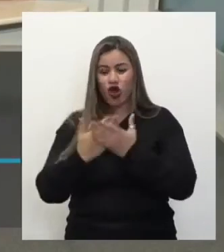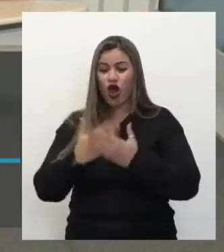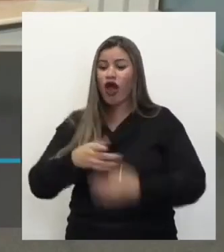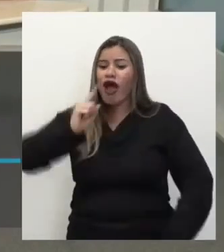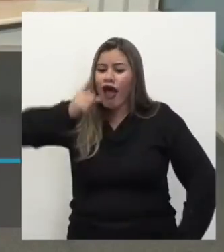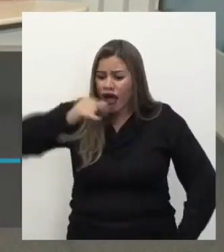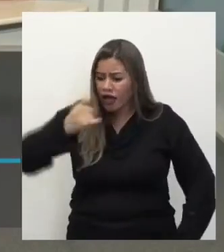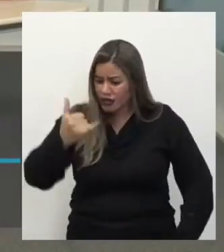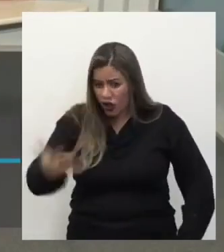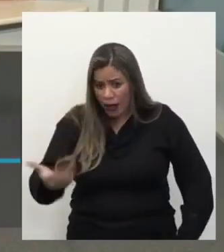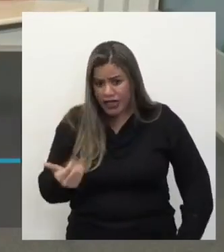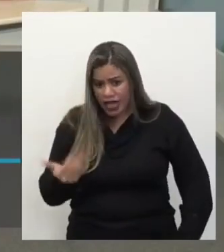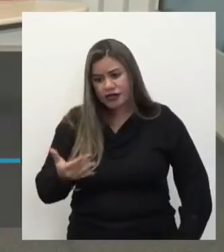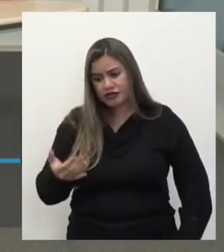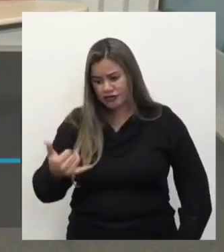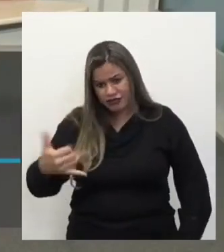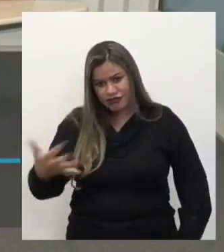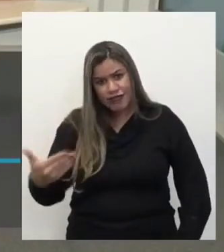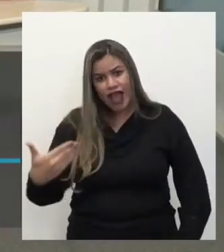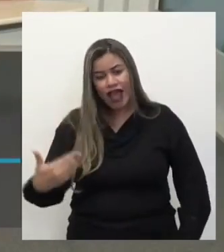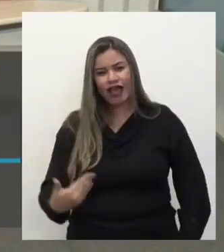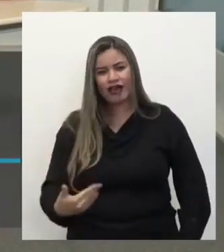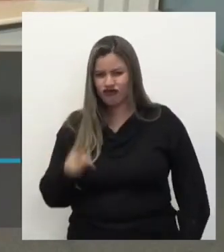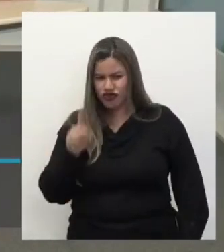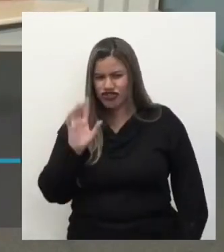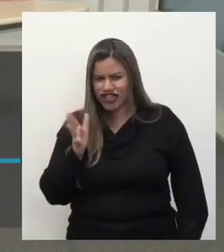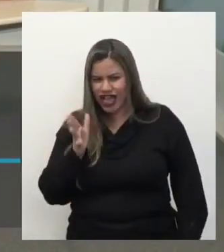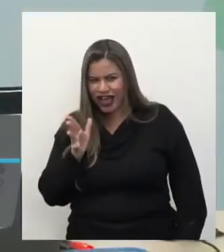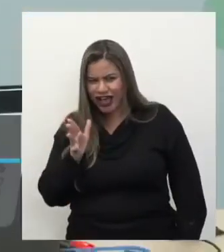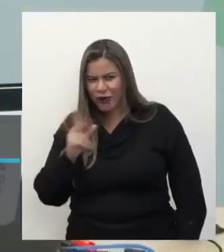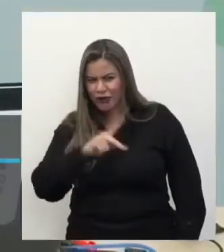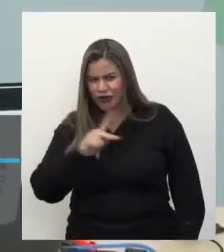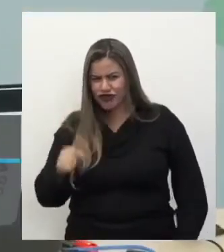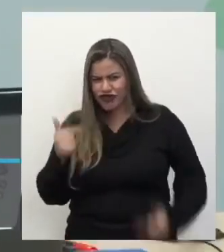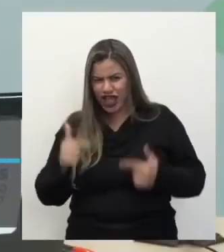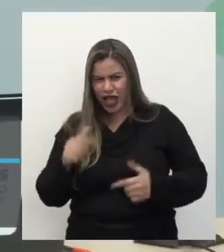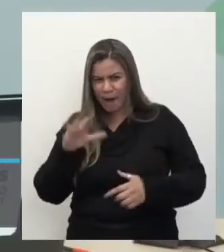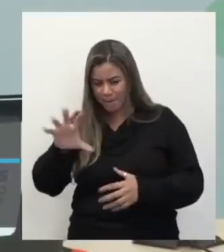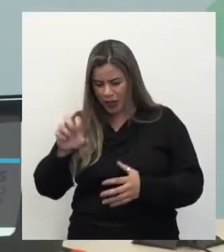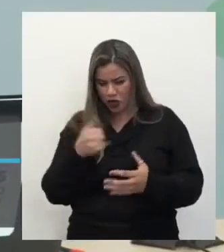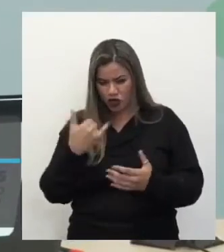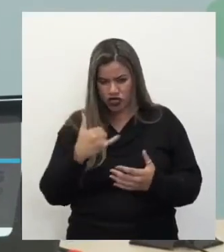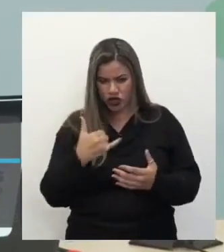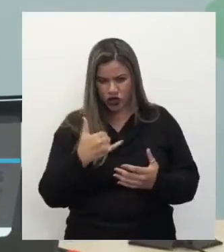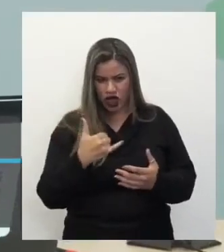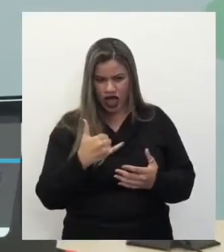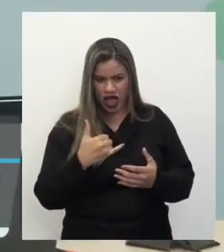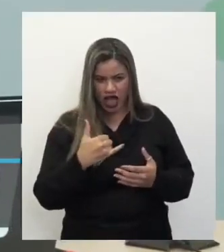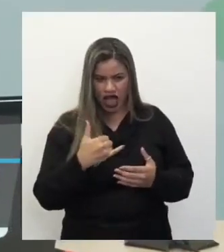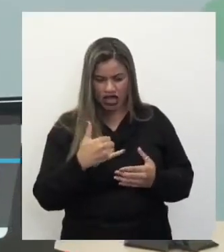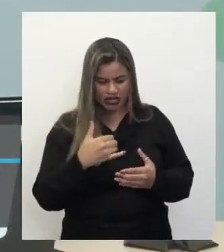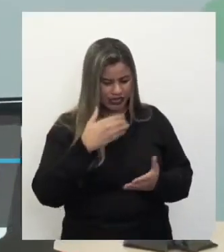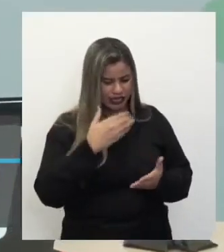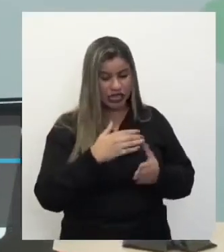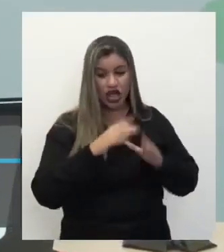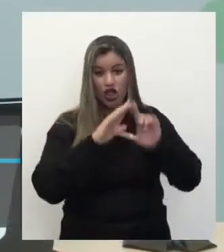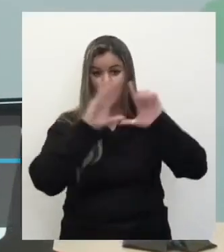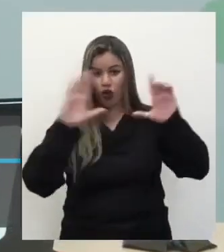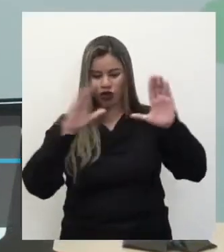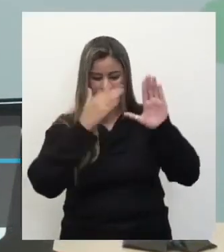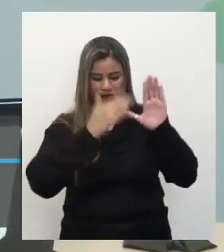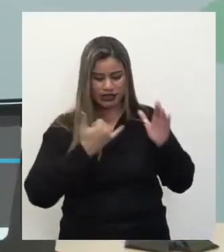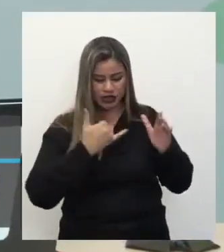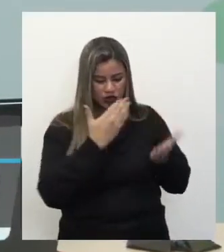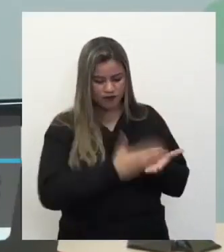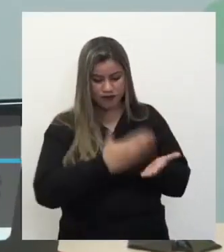Dá o celular. Dá o celular aqui. Você já fez isso? Você já foi desse professor que colocou ali ao pé da lousa vários celulares? Ó, os celulares estão